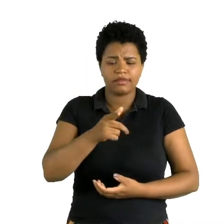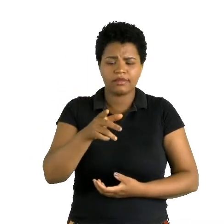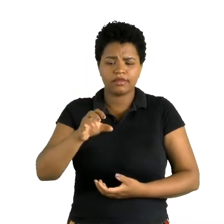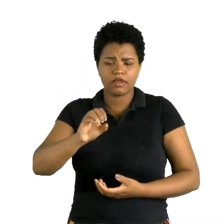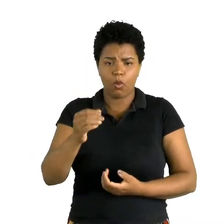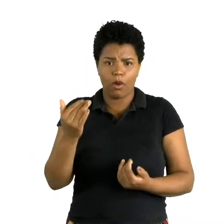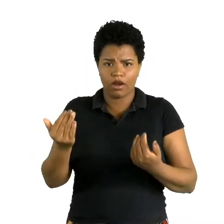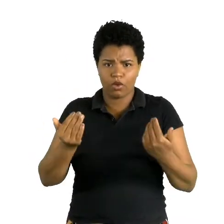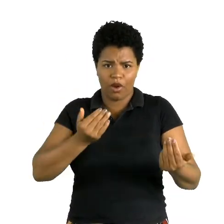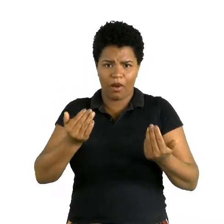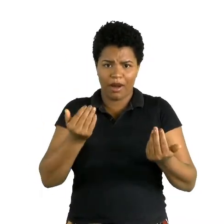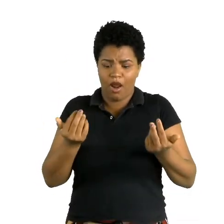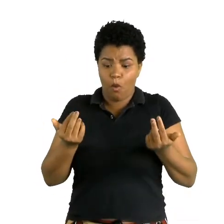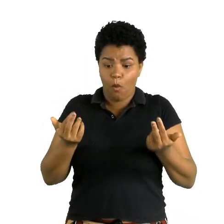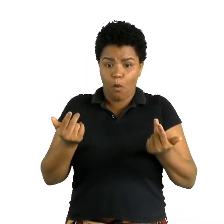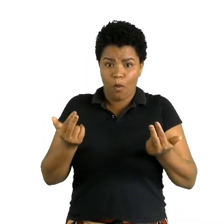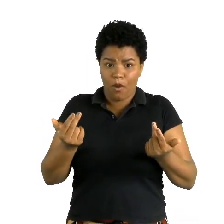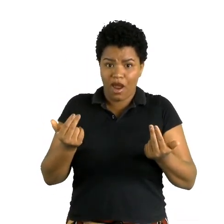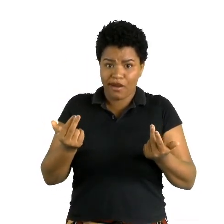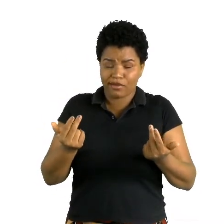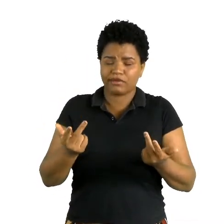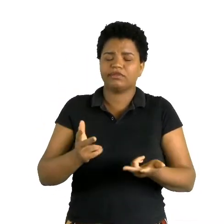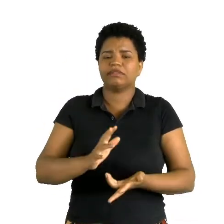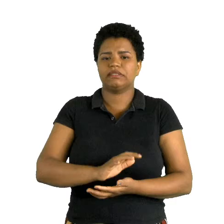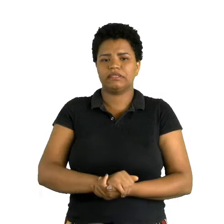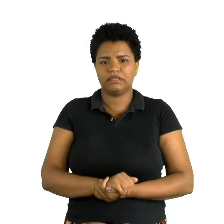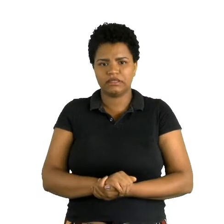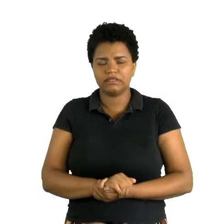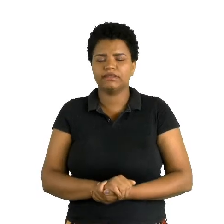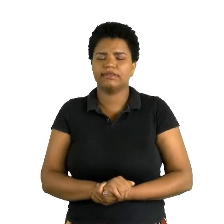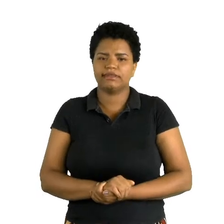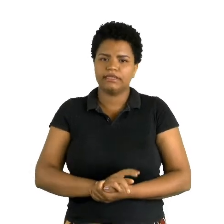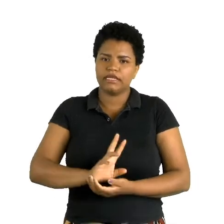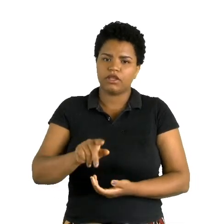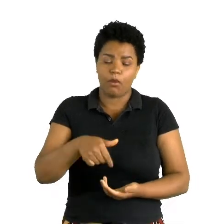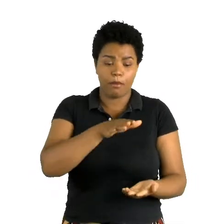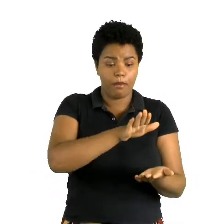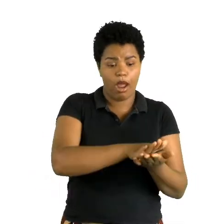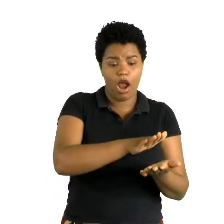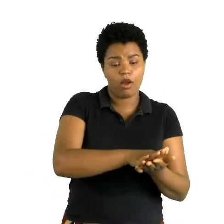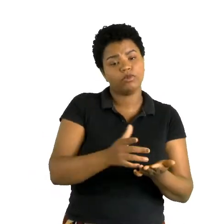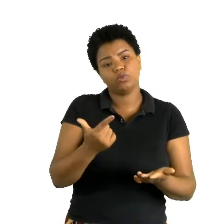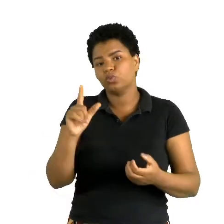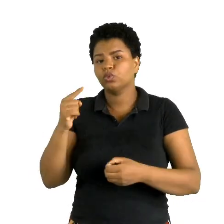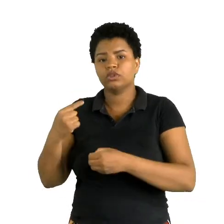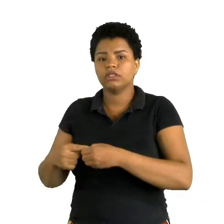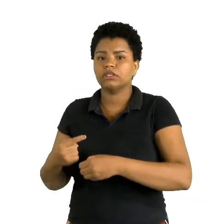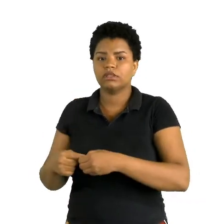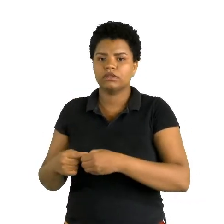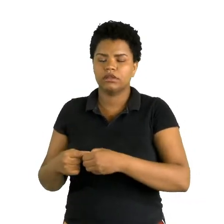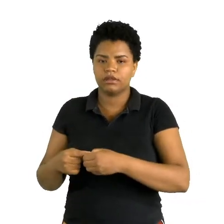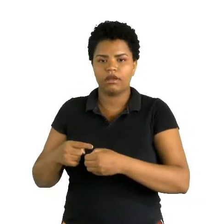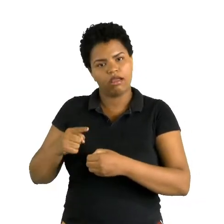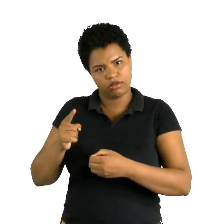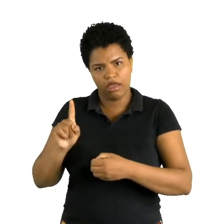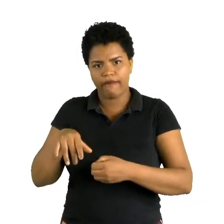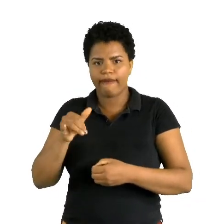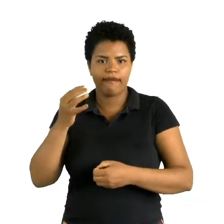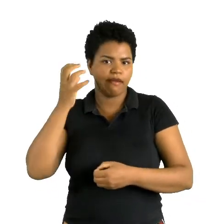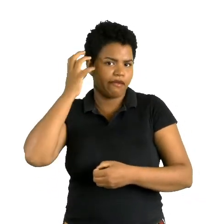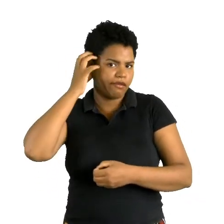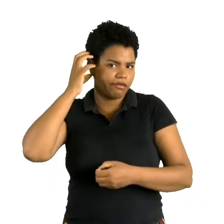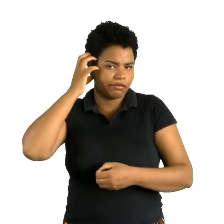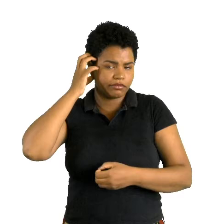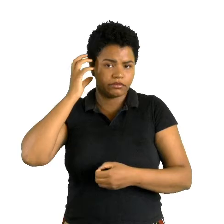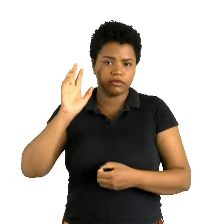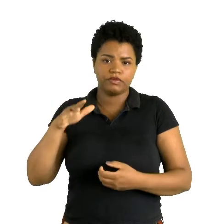comparando igualmente a cidade, o calor de Palmas, obviamente, com uma outra cidade, no caso Cuiabá, tá? Então aqui nós